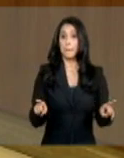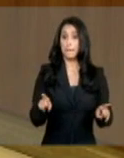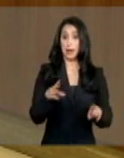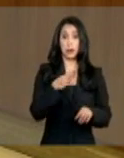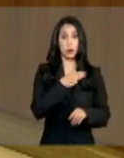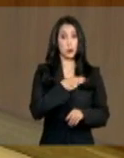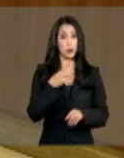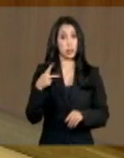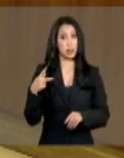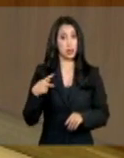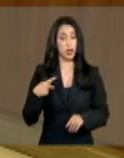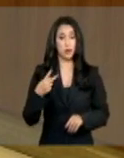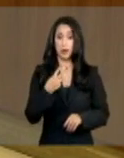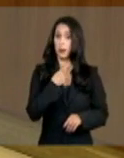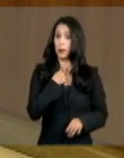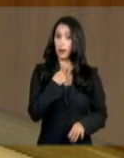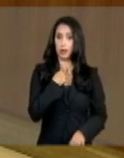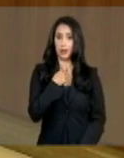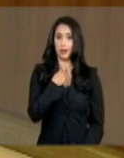não pode